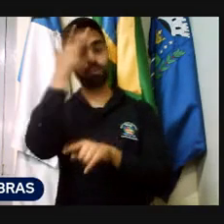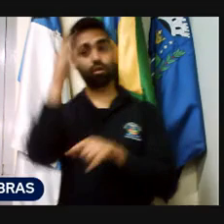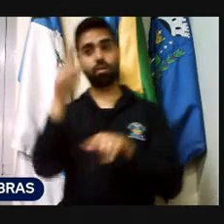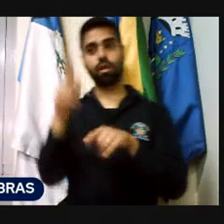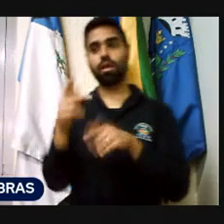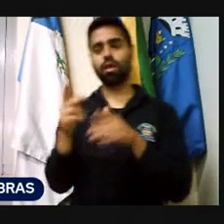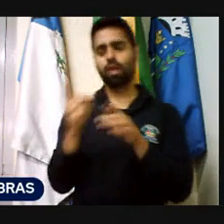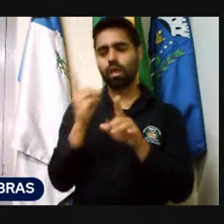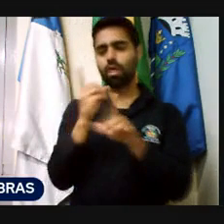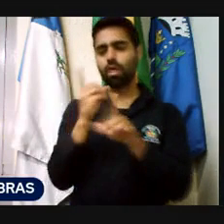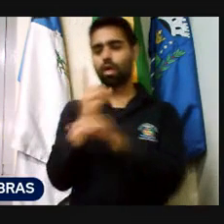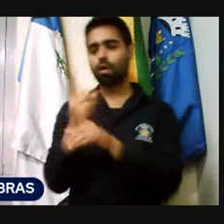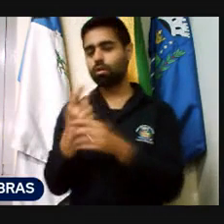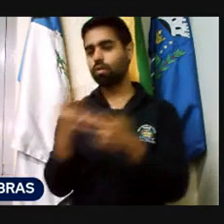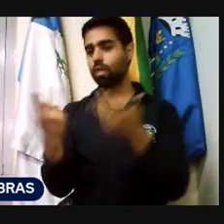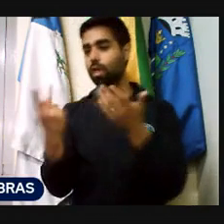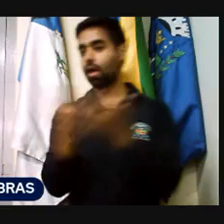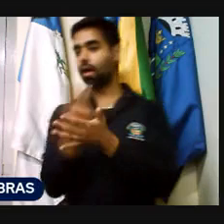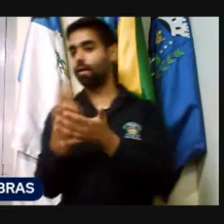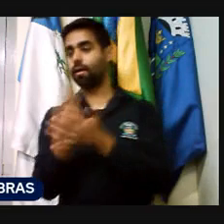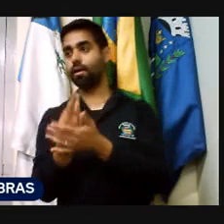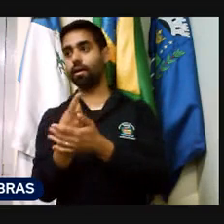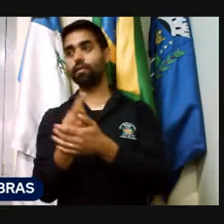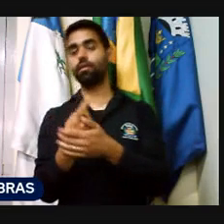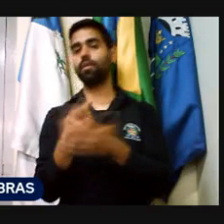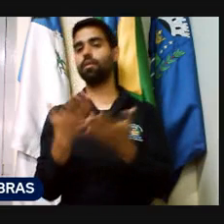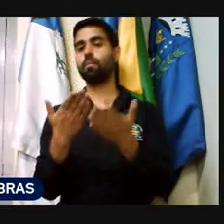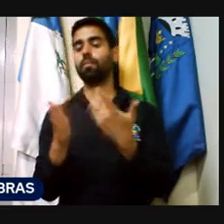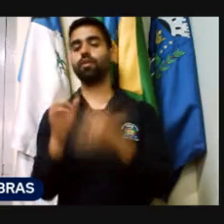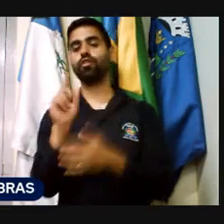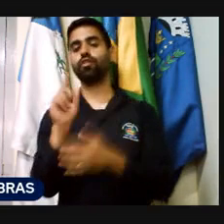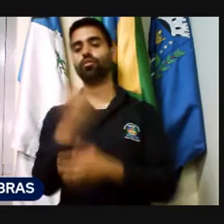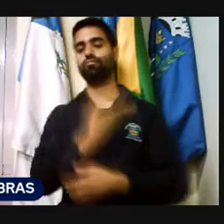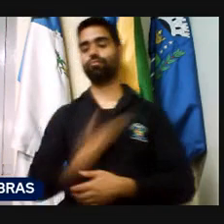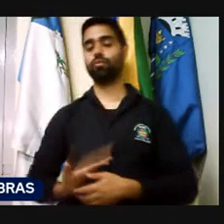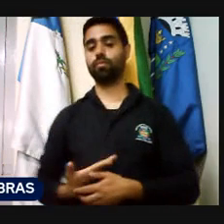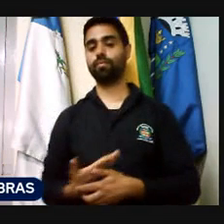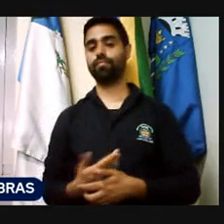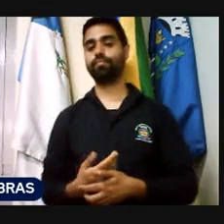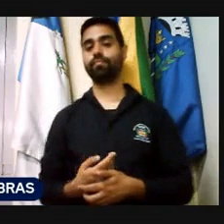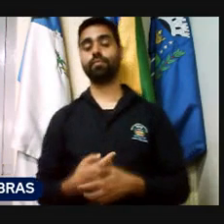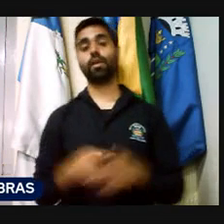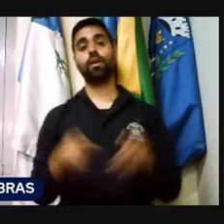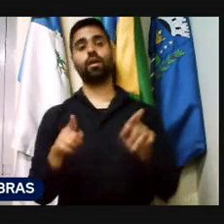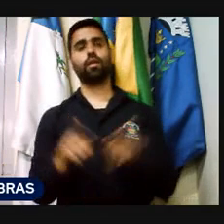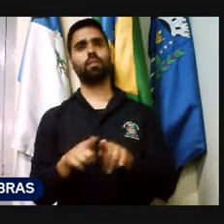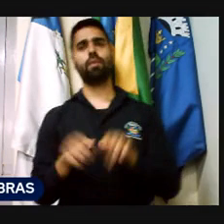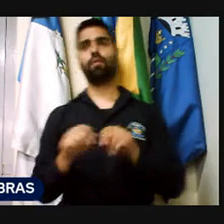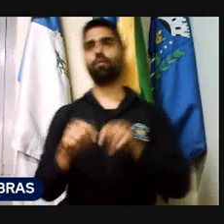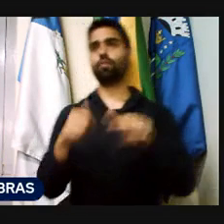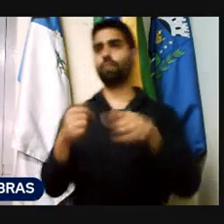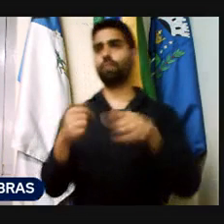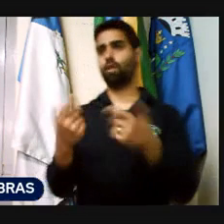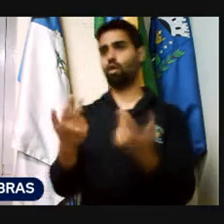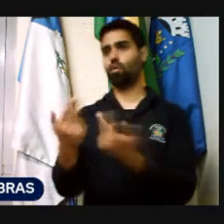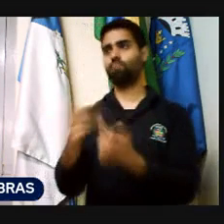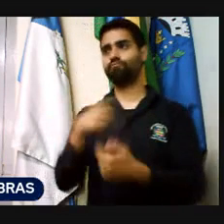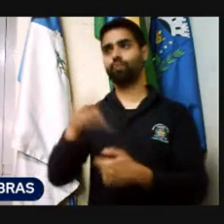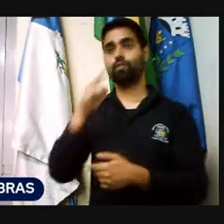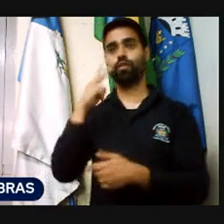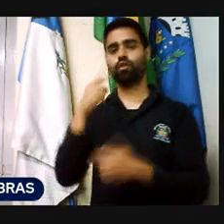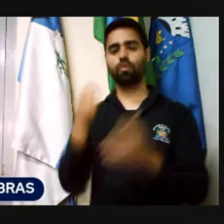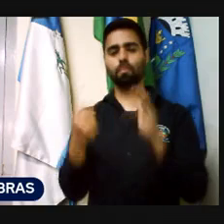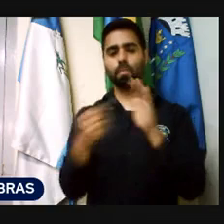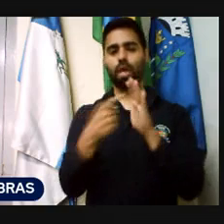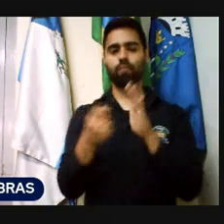descobre irregularidades e exige salutares mudanças de rumo nos desperdícios do dinheiro público. Outras vezes, pelo desempenho das mesmas tarefas, nós, vereadores, somos acusados